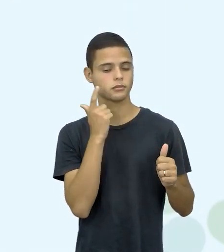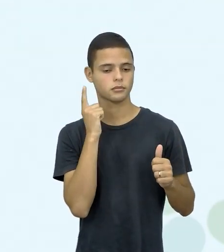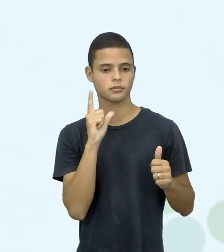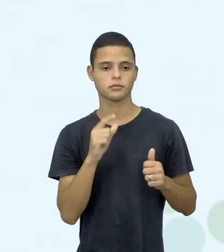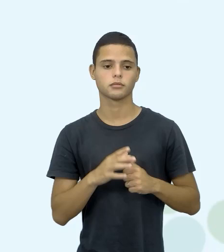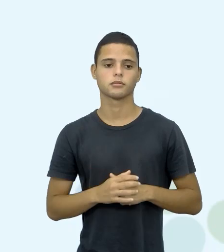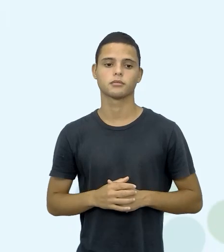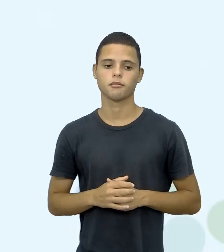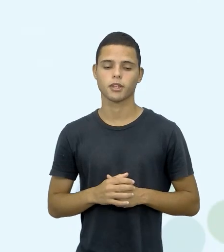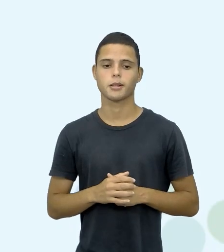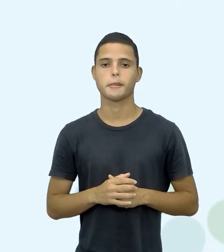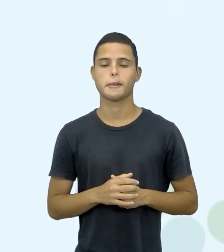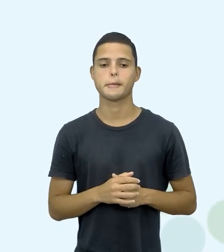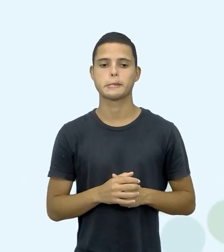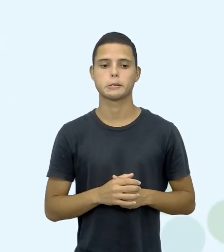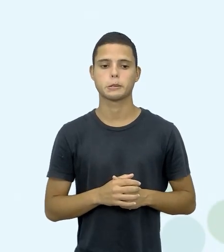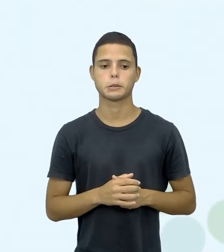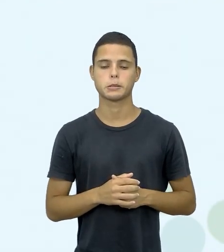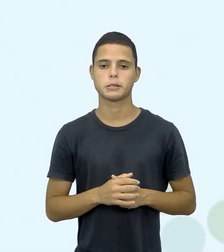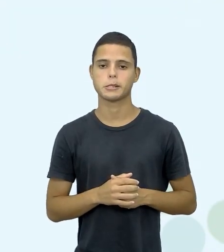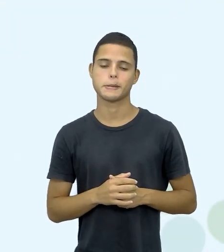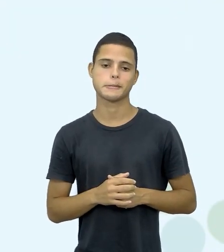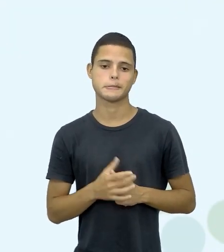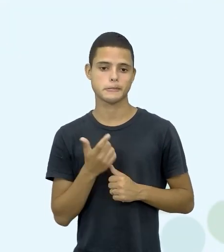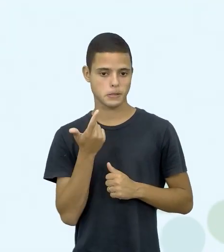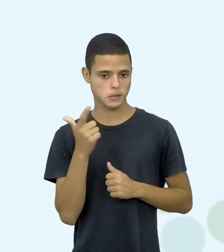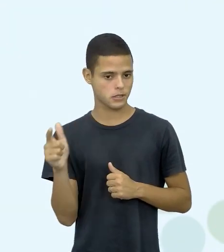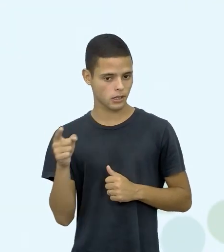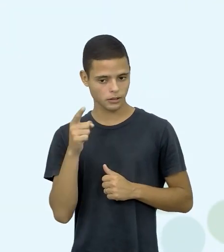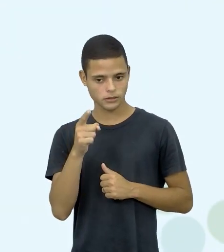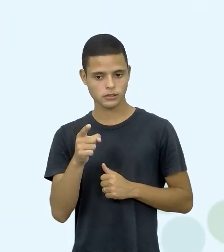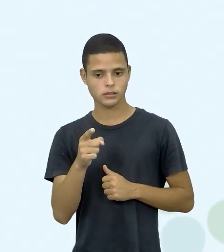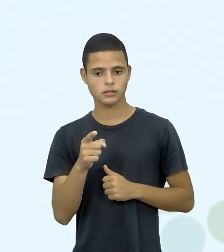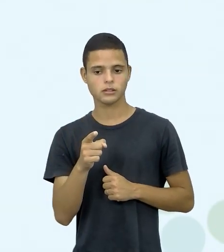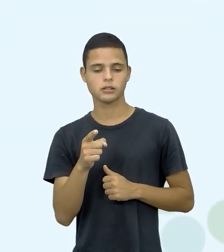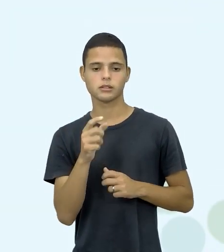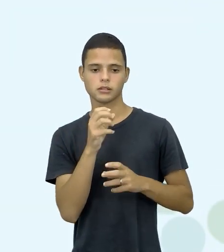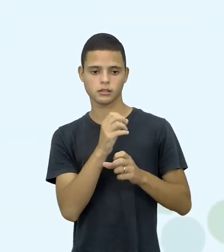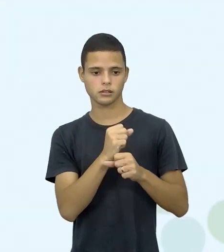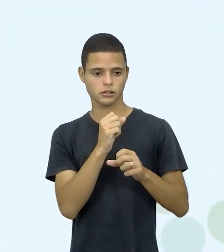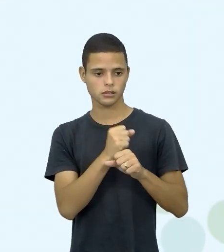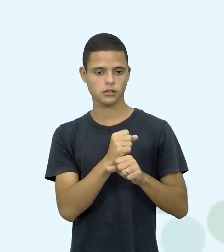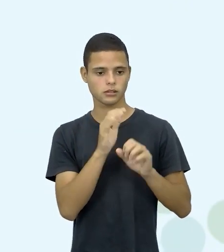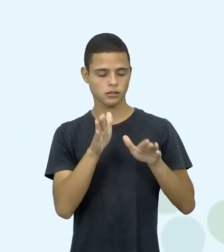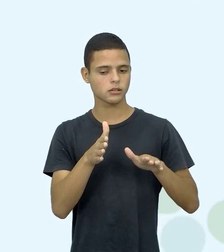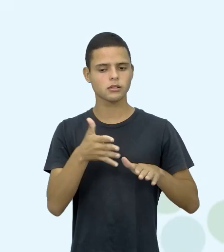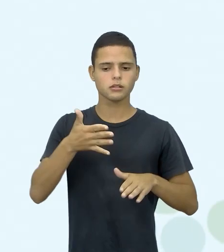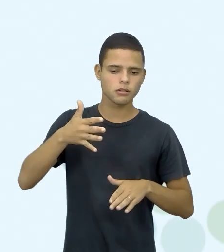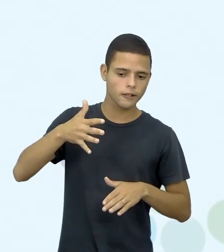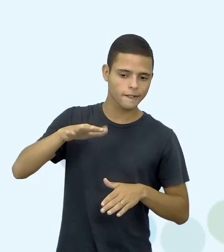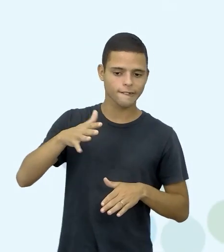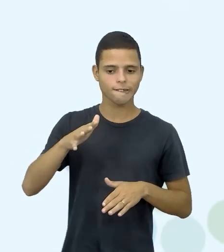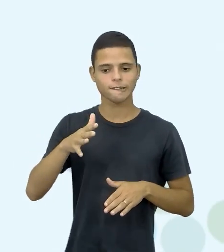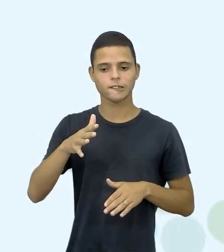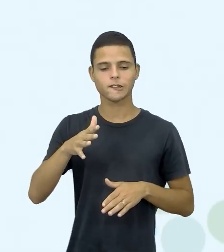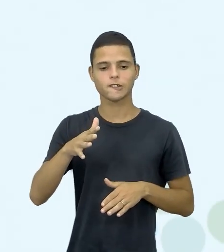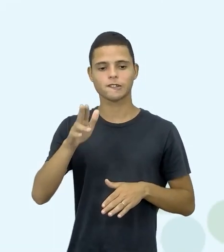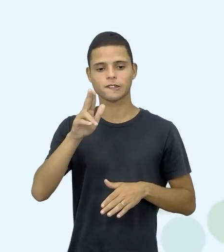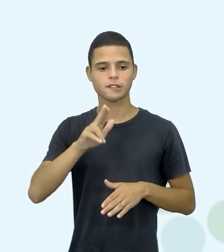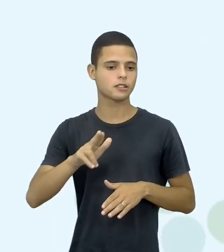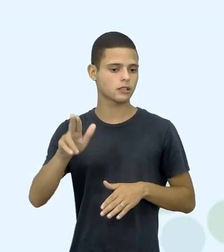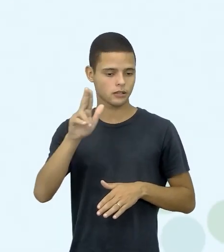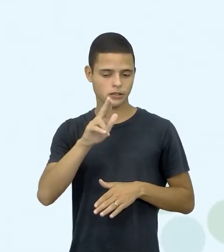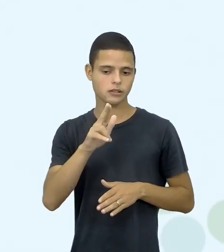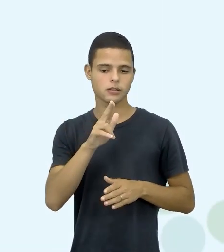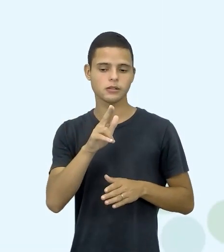dados, tá bom? Os seus registros. Depois que vocês fizeram essas 10 medições, você vai calcular o tempo médio. Então, a gente vai usar a média